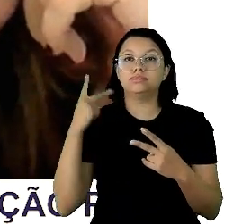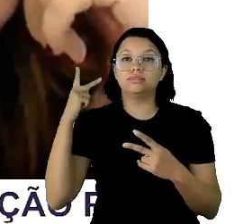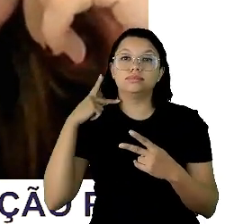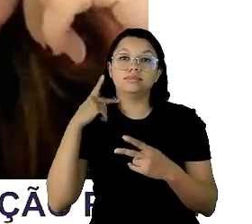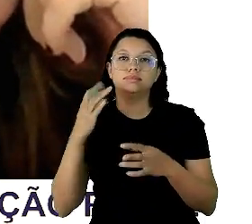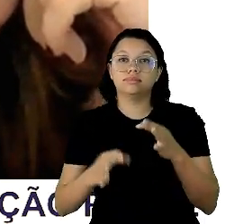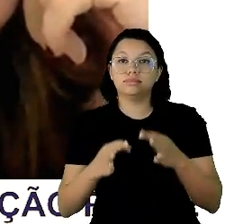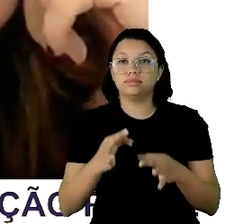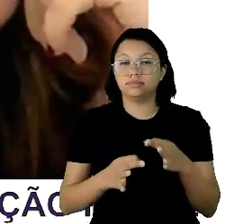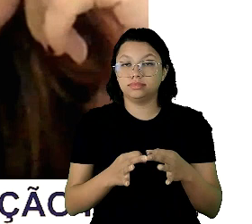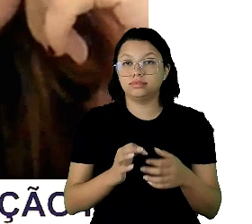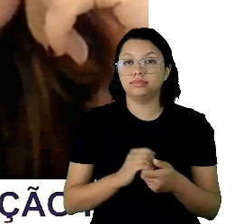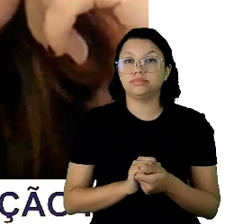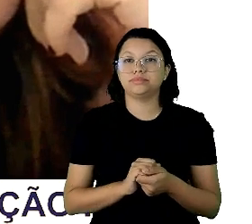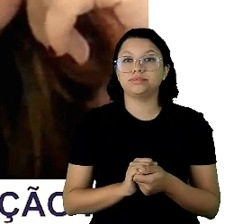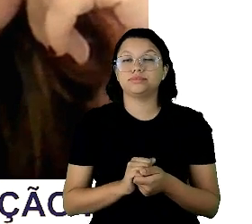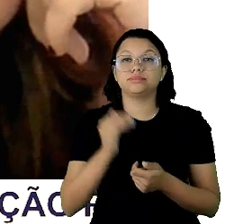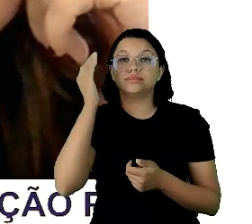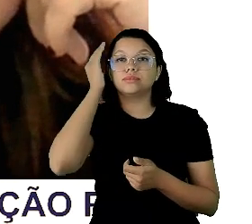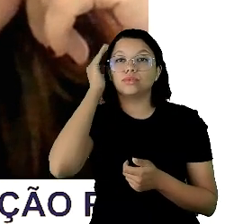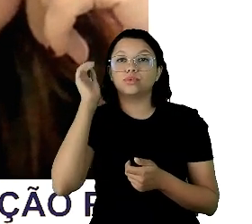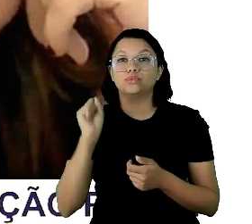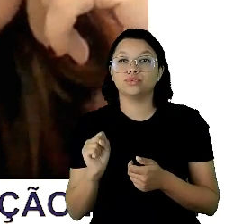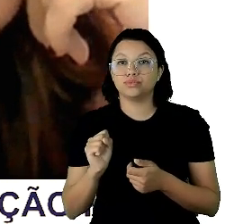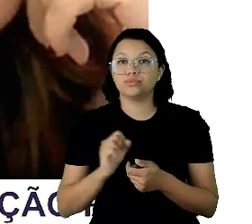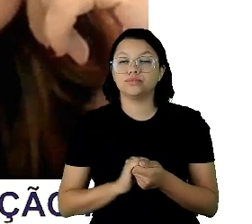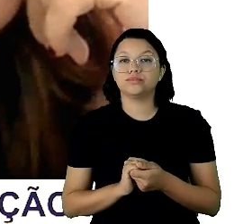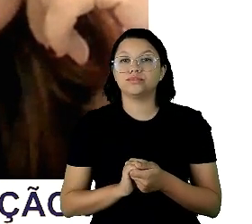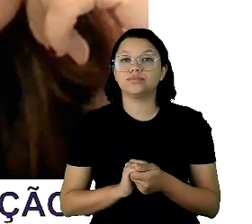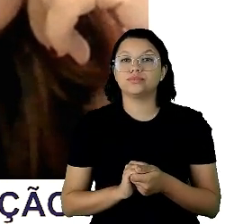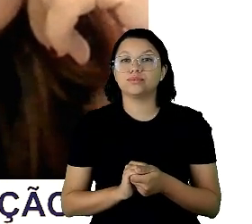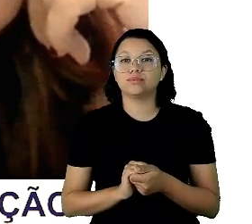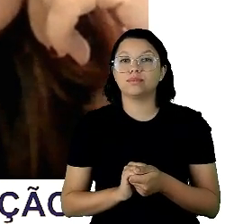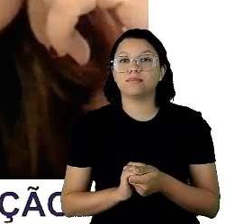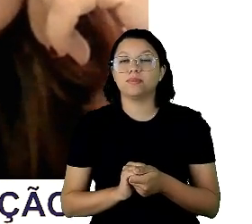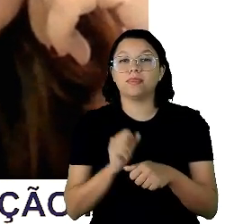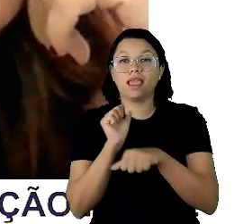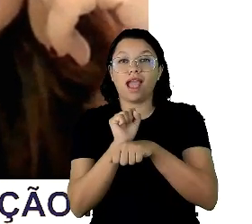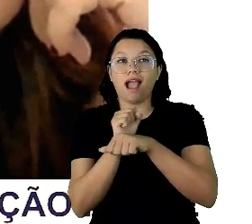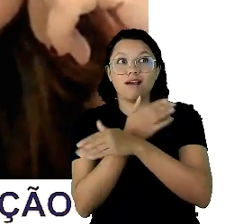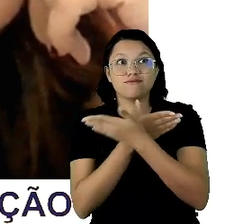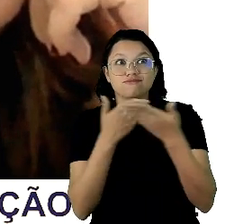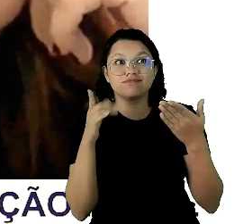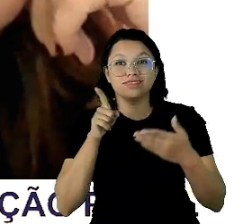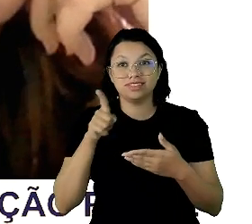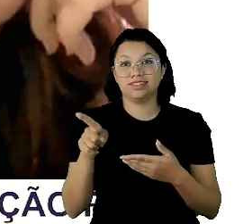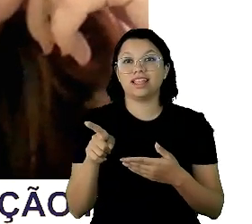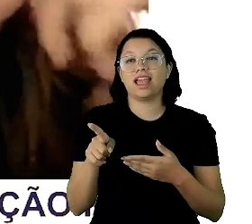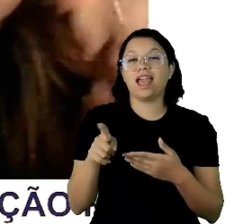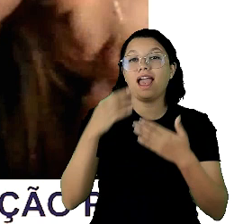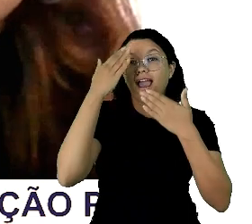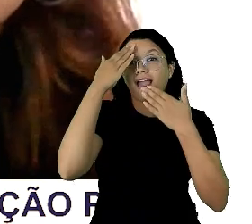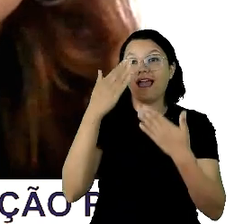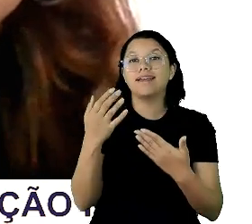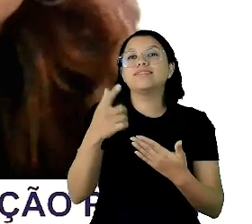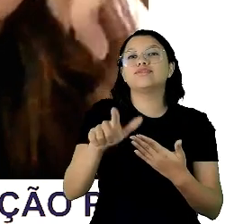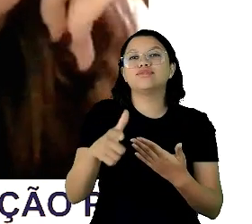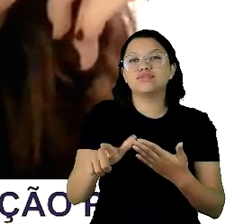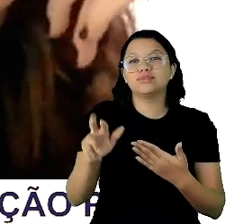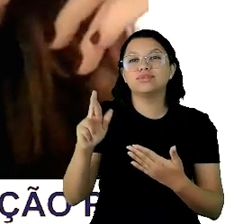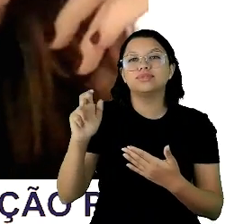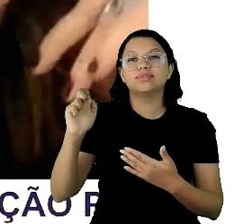Mato Grosso do Sul. Aguardo todos vocês, mais uma vez agradeço muitíssimo, Renata, pela